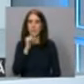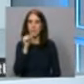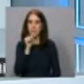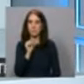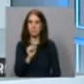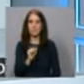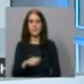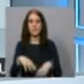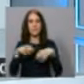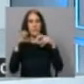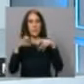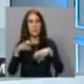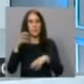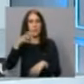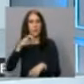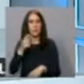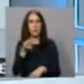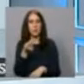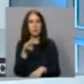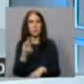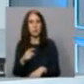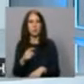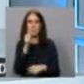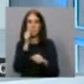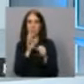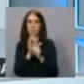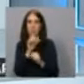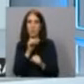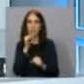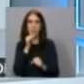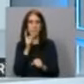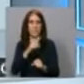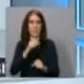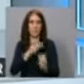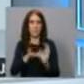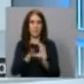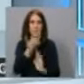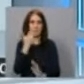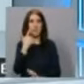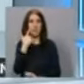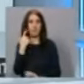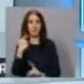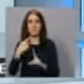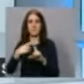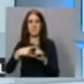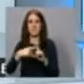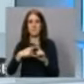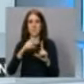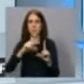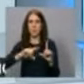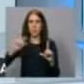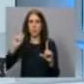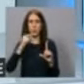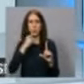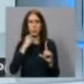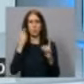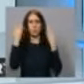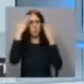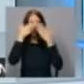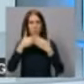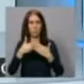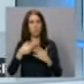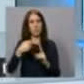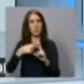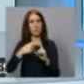ou chuvisco, mas que serão mais frequentes no litoral. E reparar que as temperaturas foram bastante elevadas durante a noite, temperaturas que